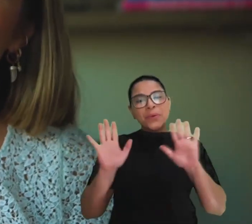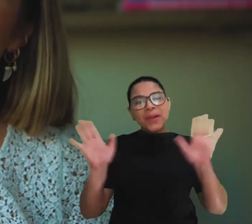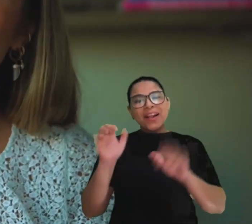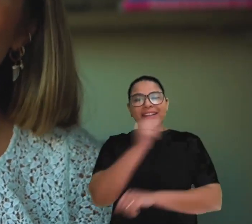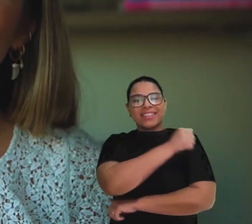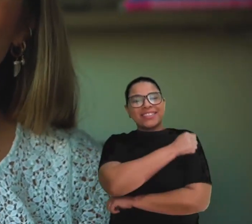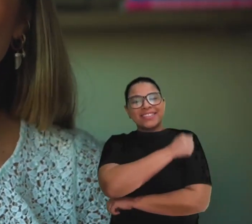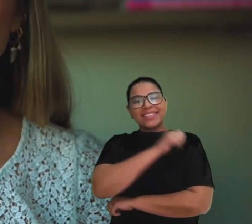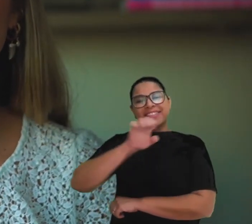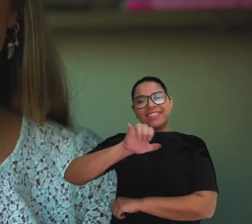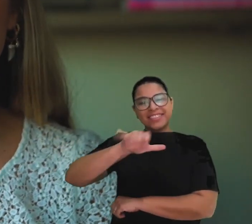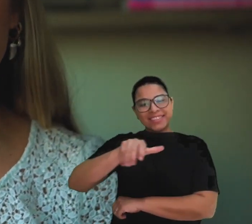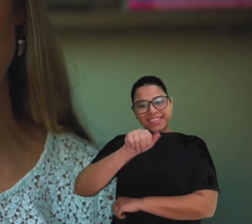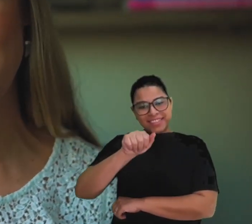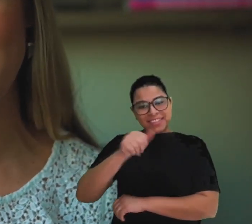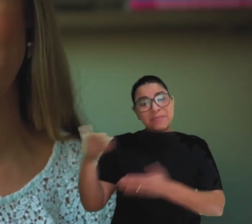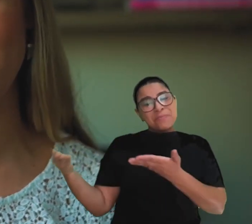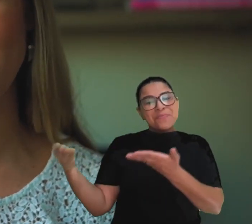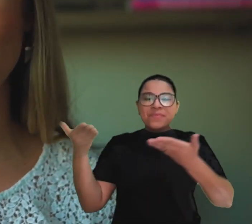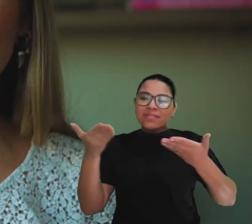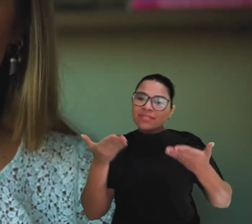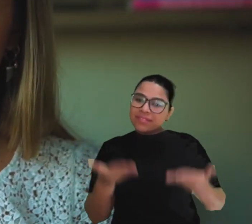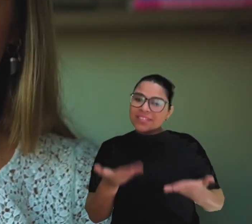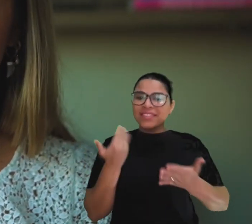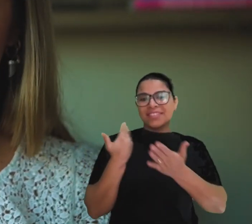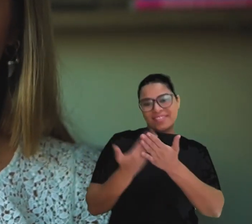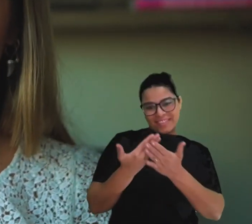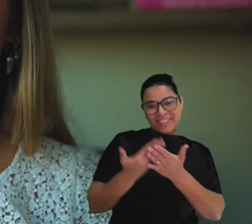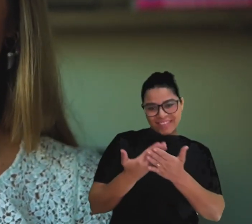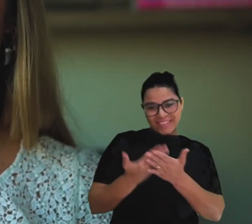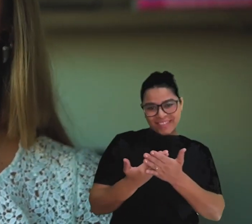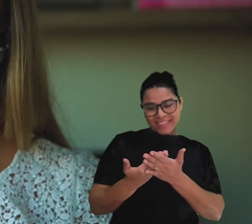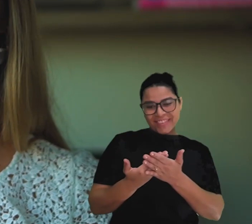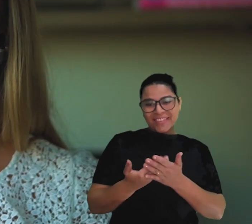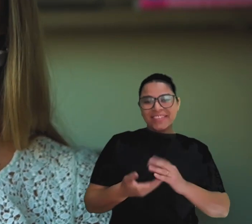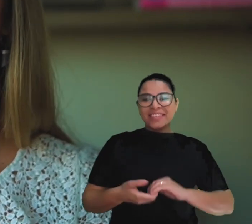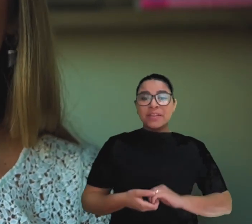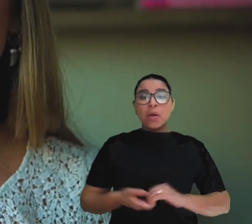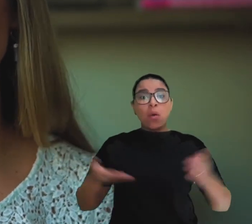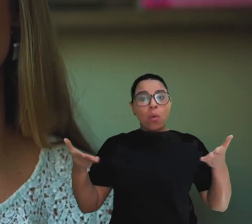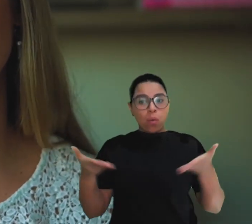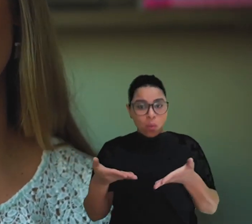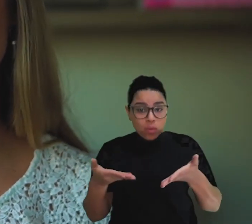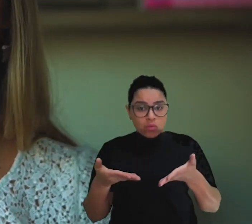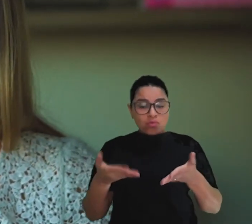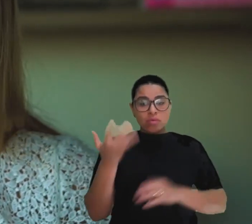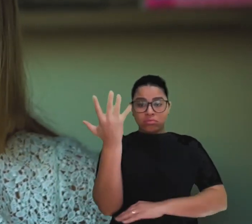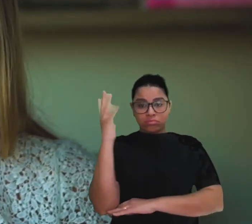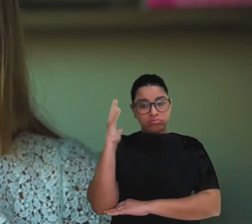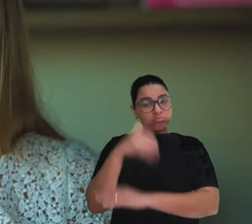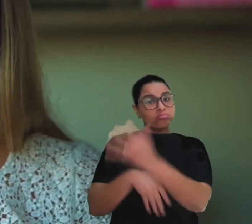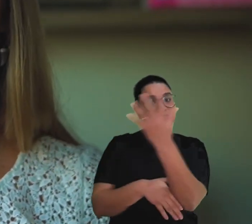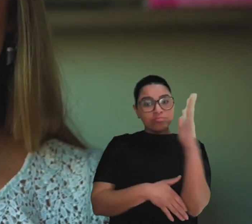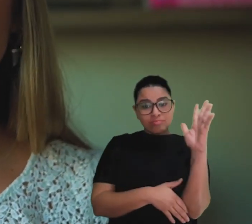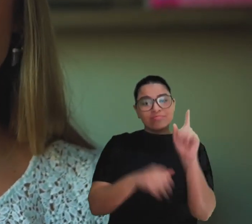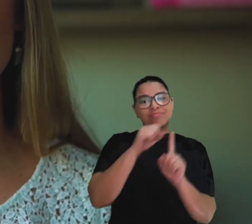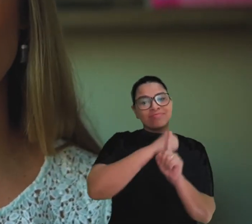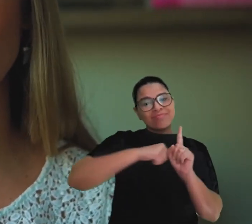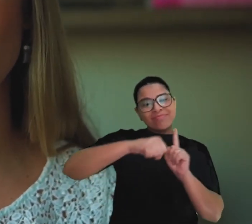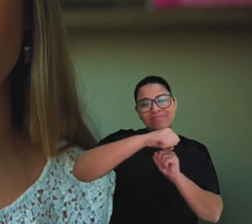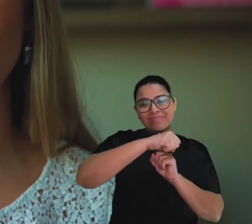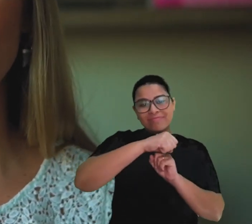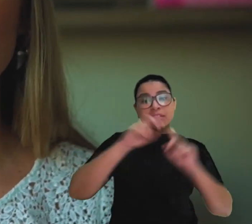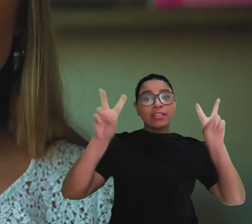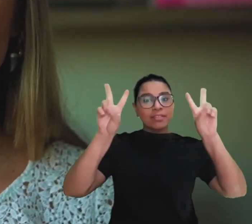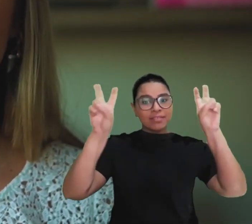Olá, alunos da EJA! Sejam muito bem-vindos a mais uma aula. Hoje, em Natureza e Sociedade, abordaremos